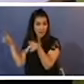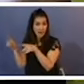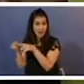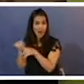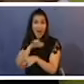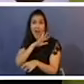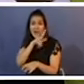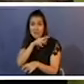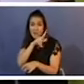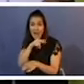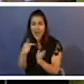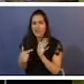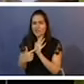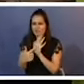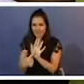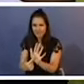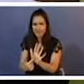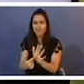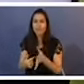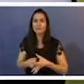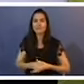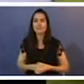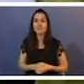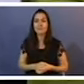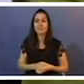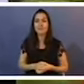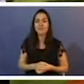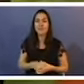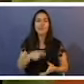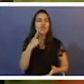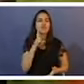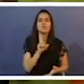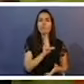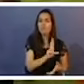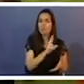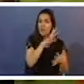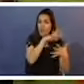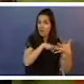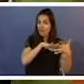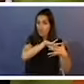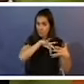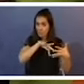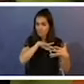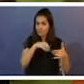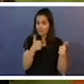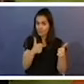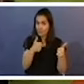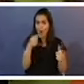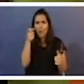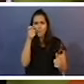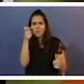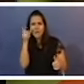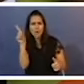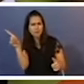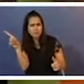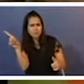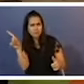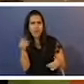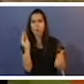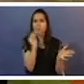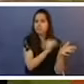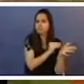animais que apareceram na página anterior para responder Este quadro então observando